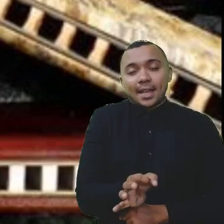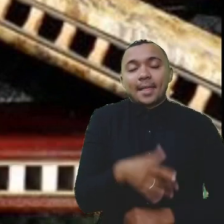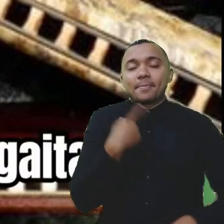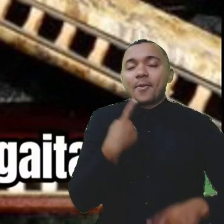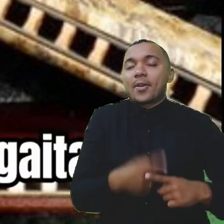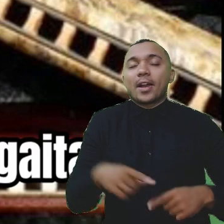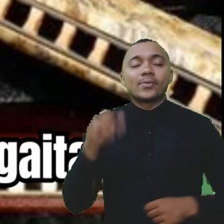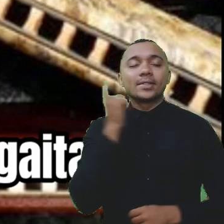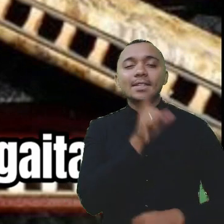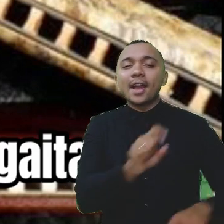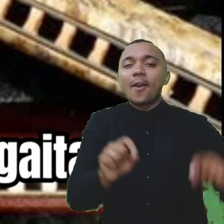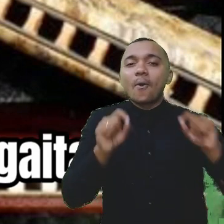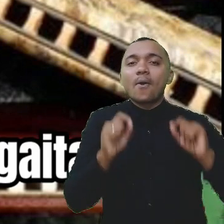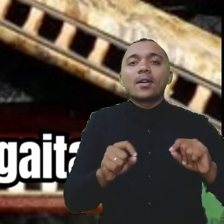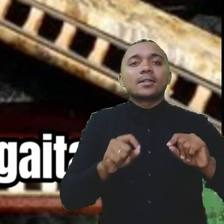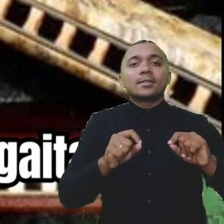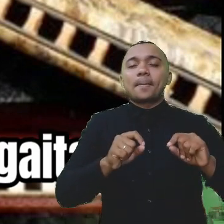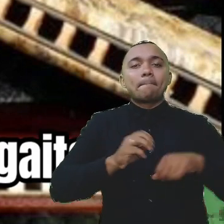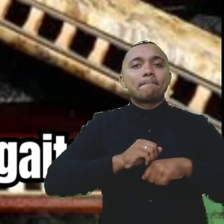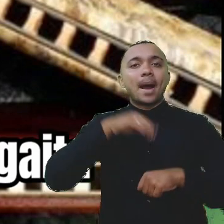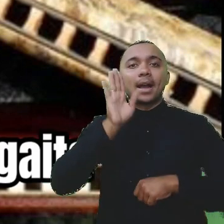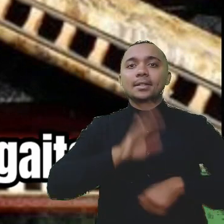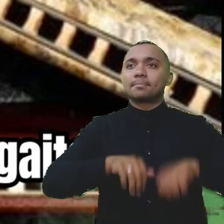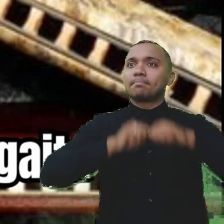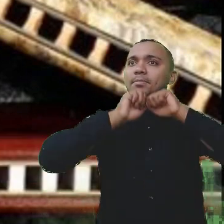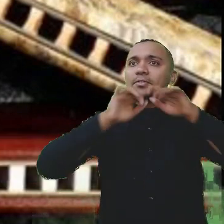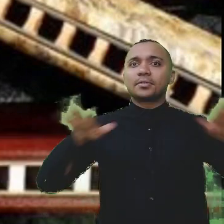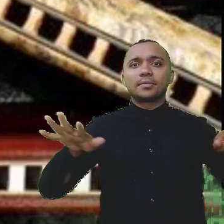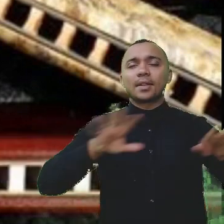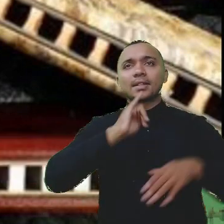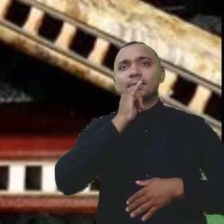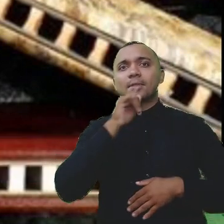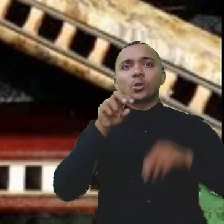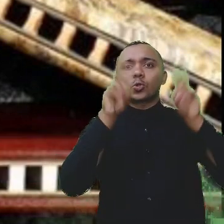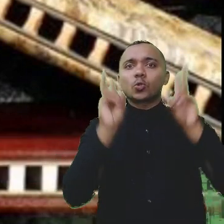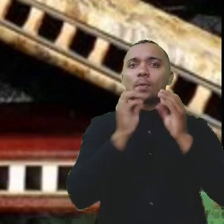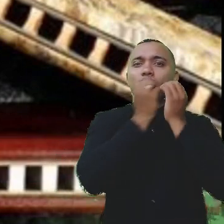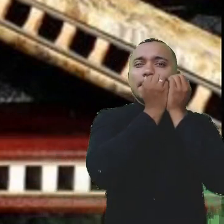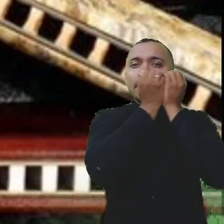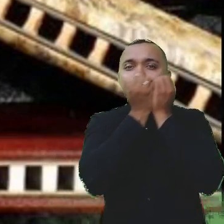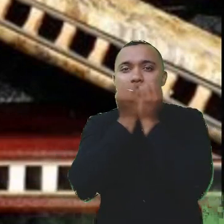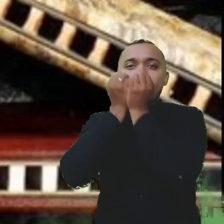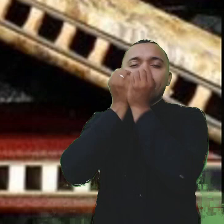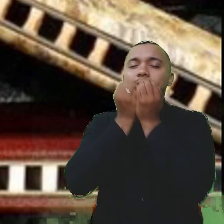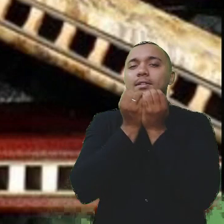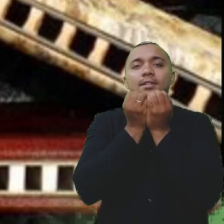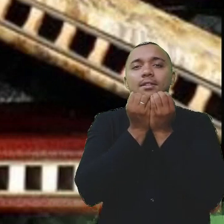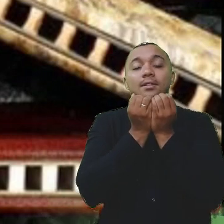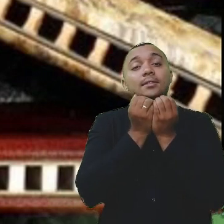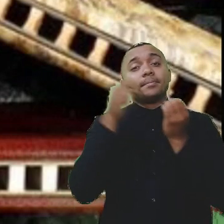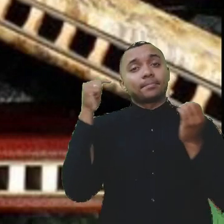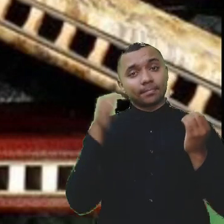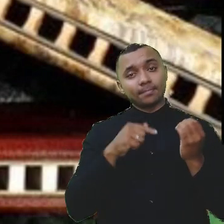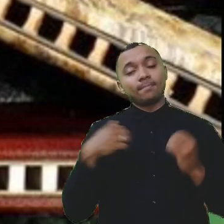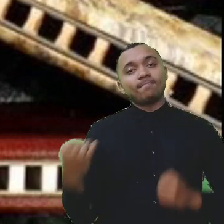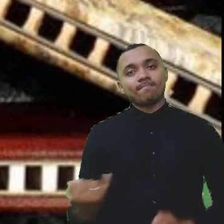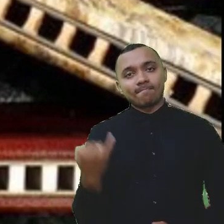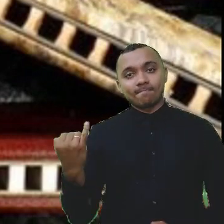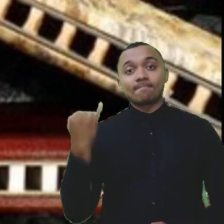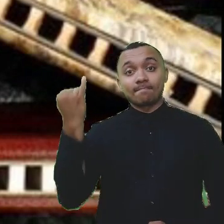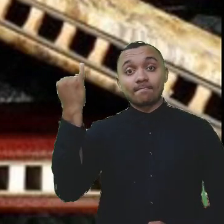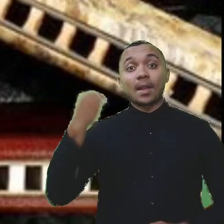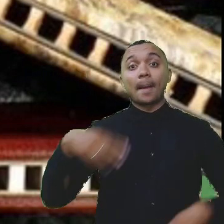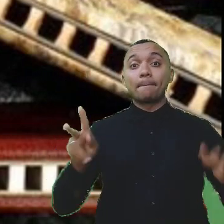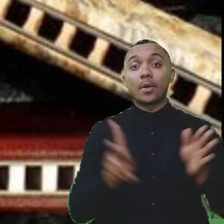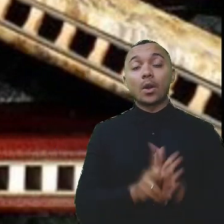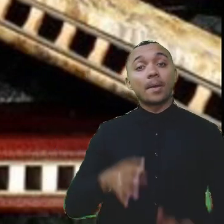conseguindo expandir muito mais as discussões sobre gaita, sobre a harmônica, sobre um instrumento que é tão importante para a